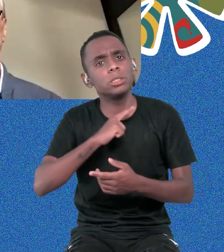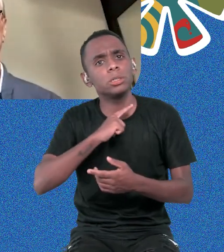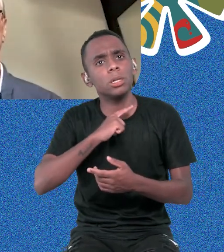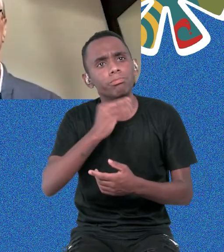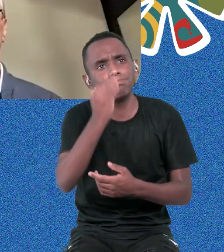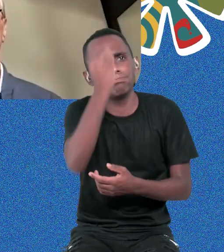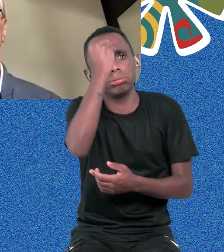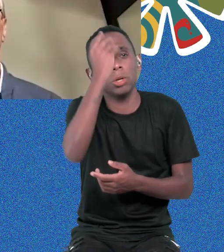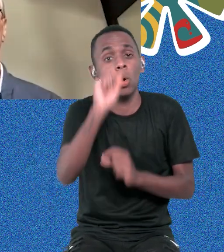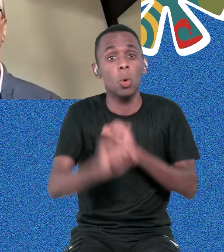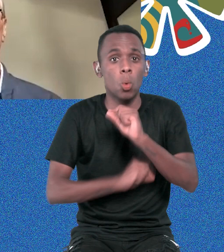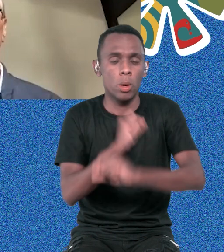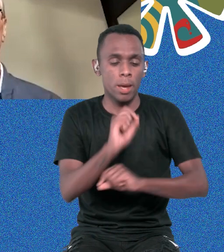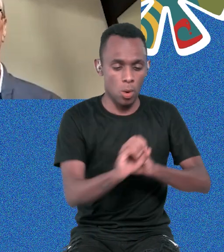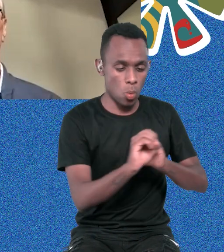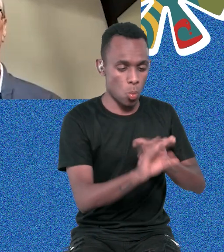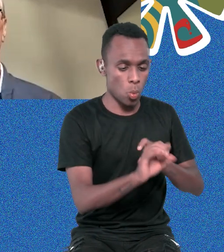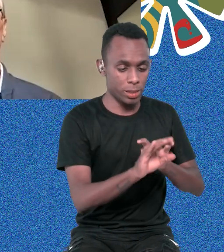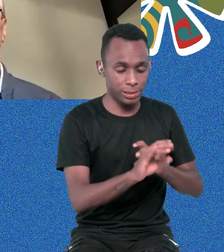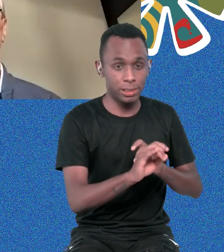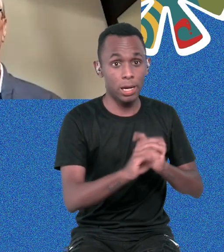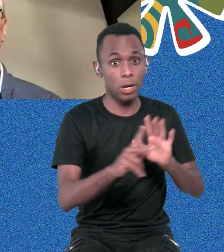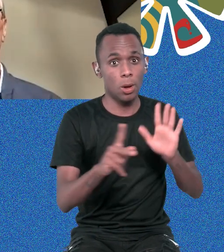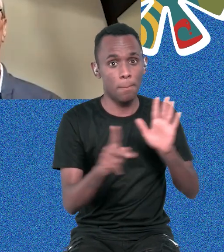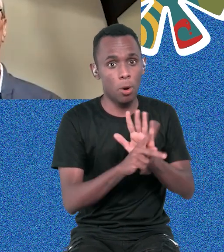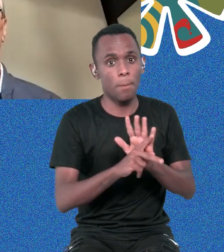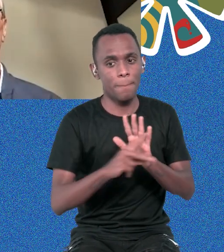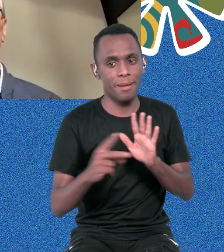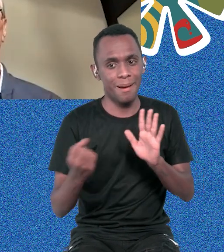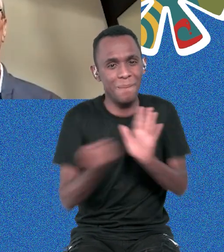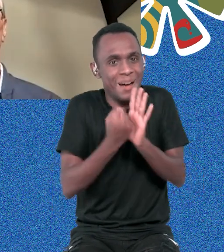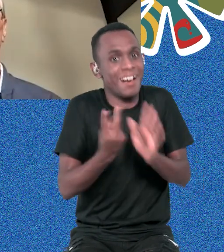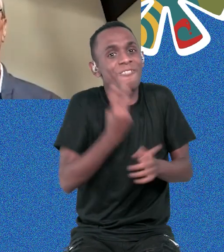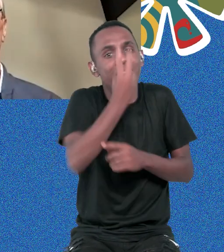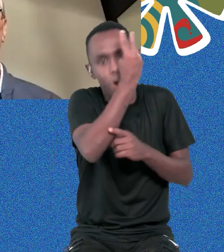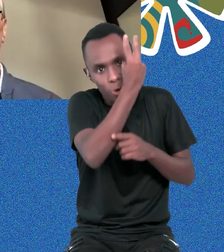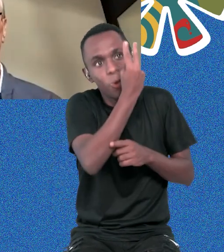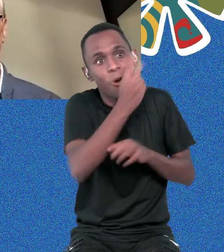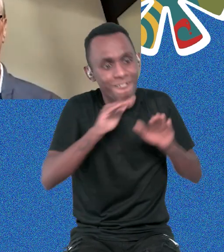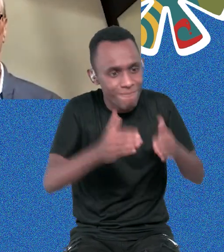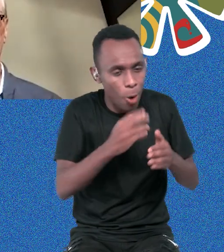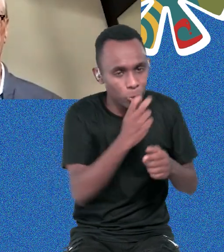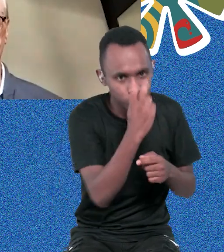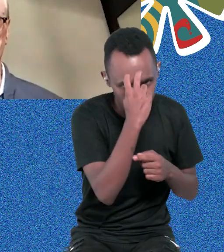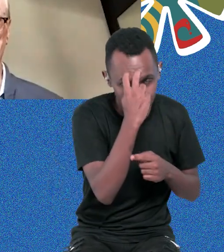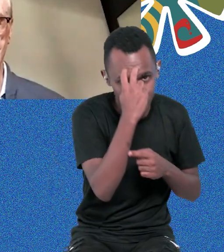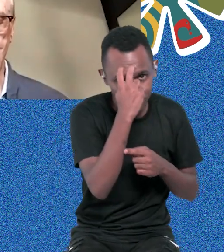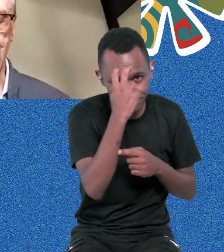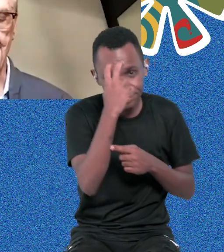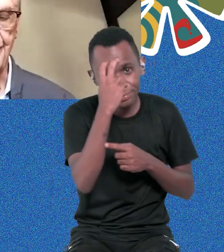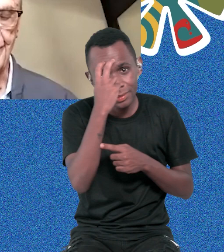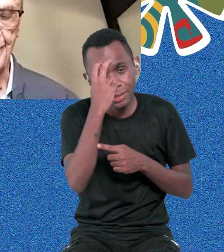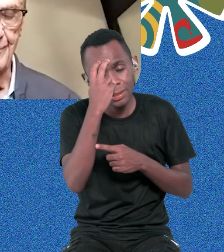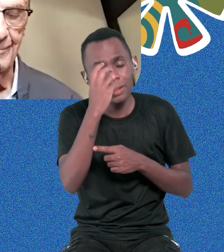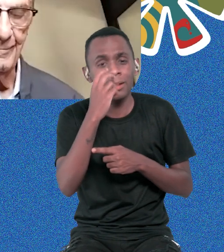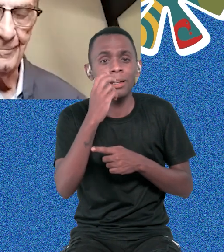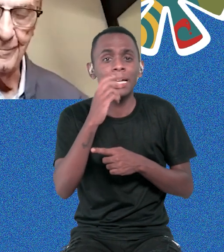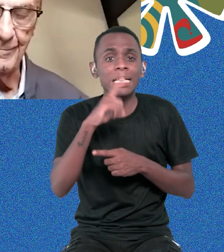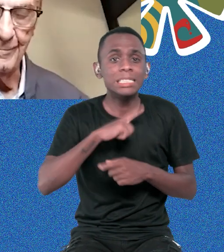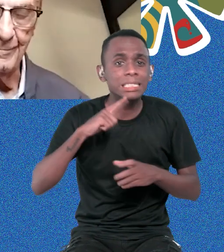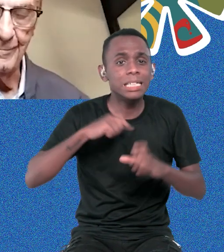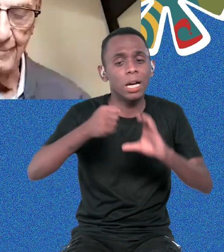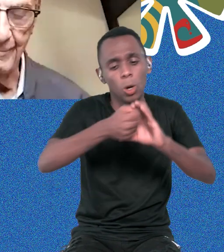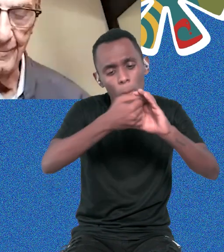que a educação patrimonial, ou para o patrimônio cultural,